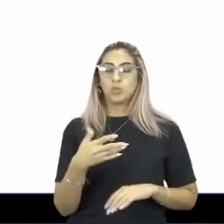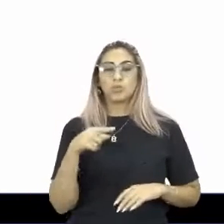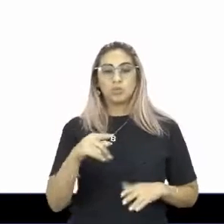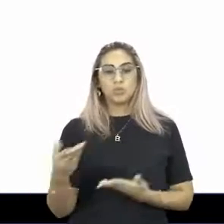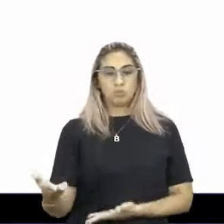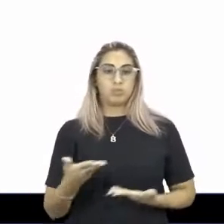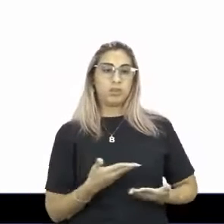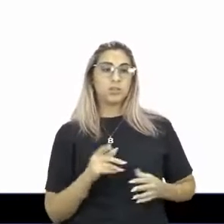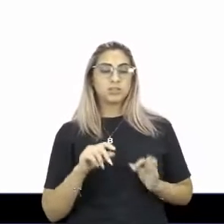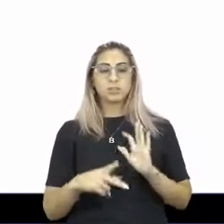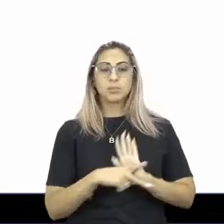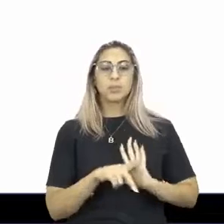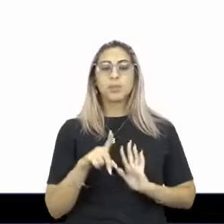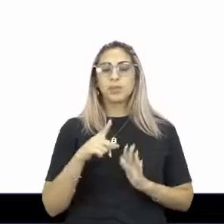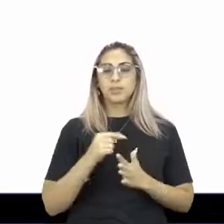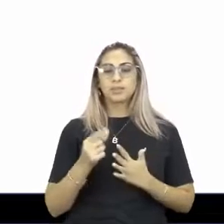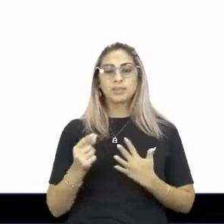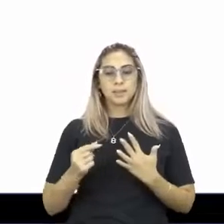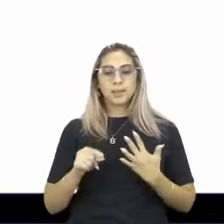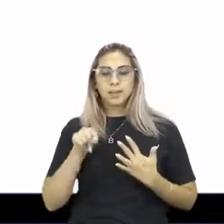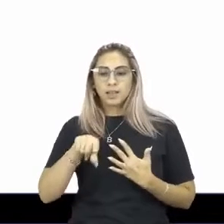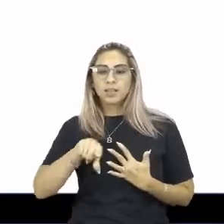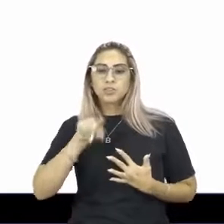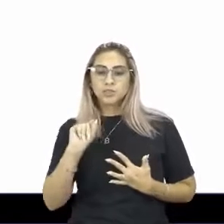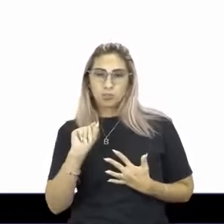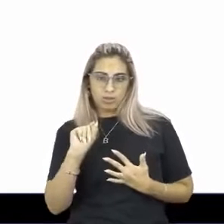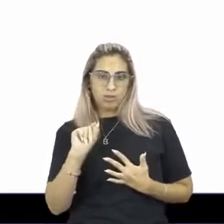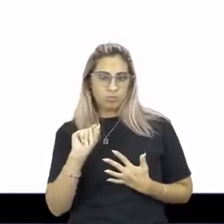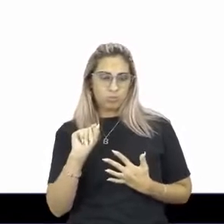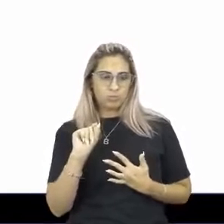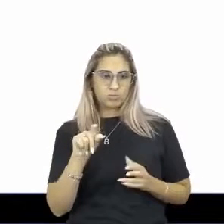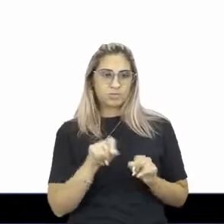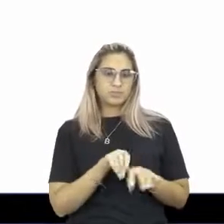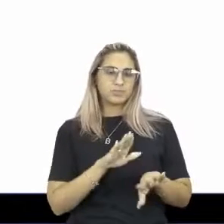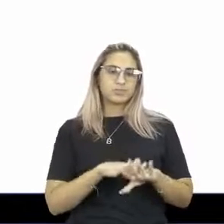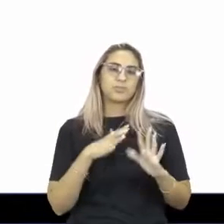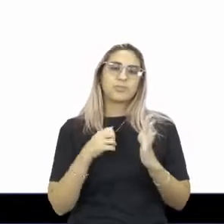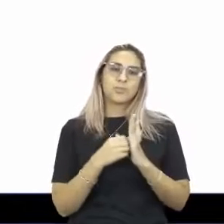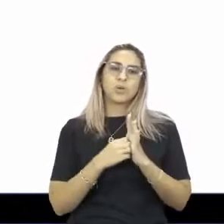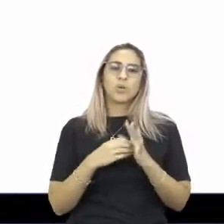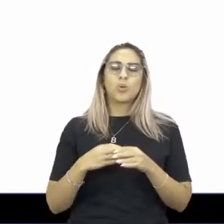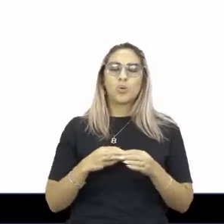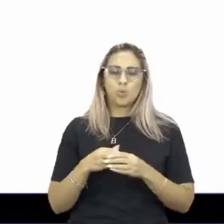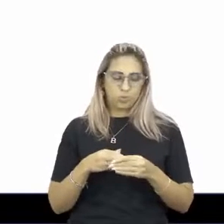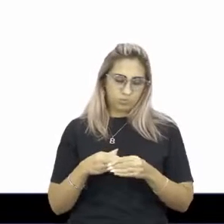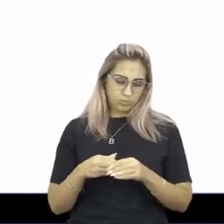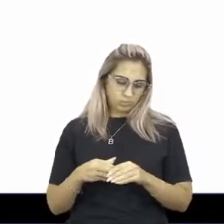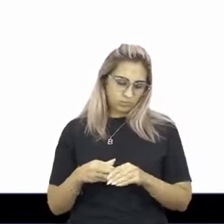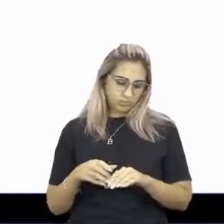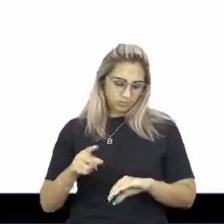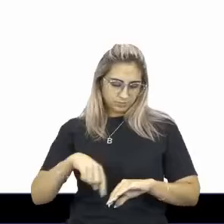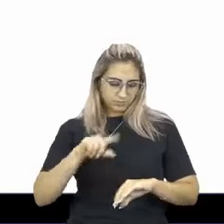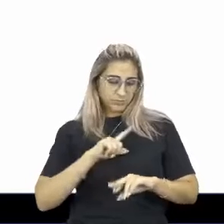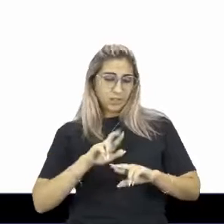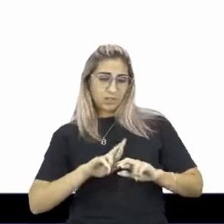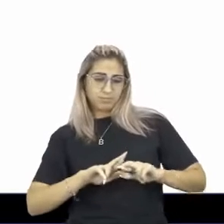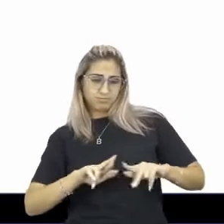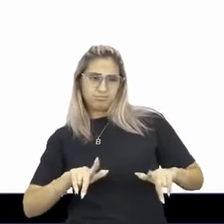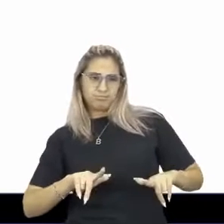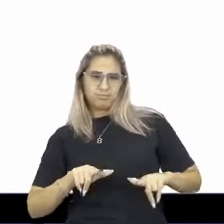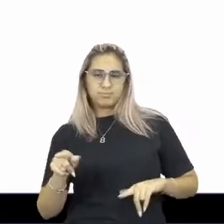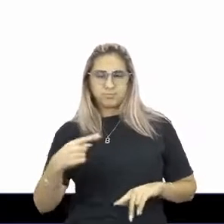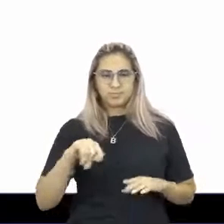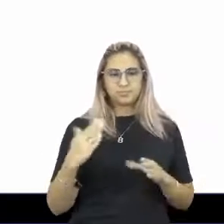trazer a disciplina que ele optou quando ele realizou a inscrição no concurso. E aqui tem uma diferença. Ele vai ter